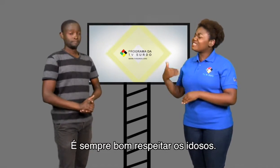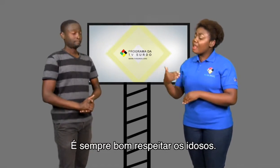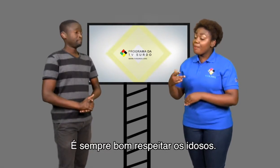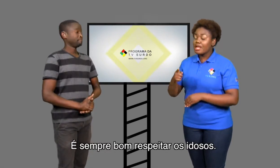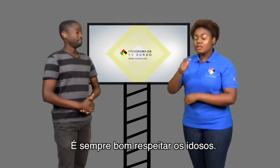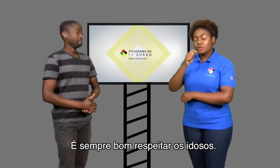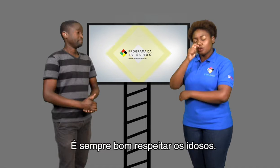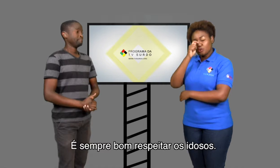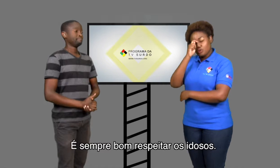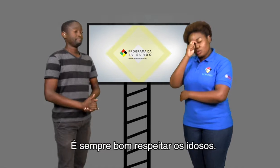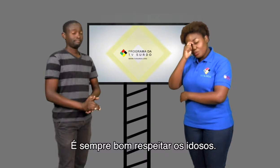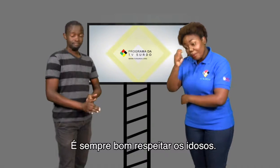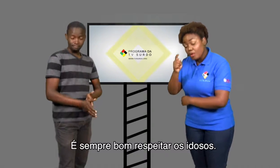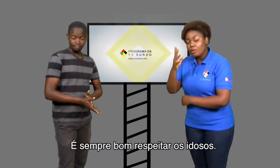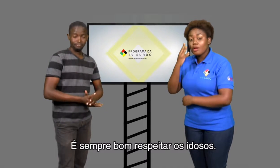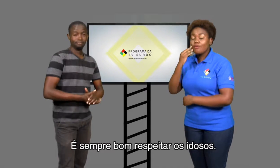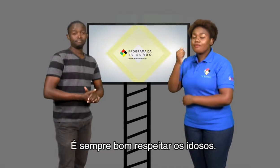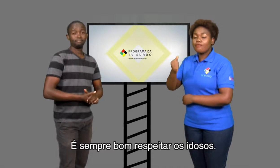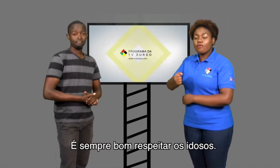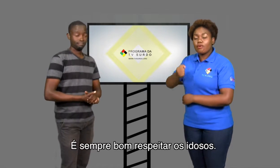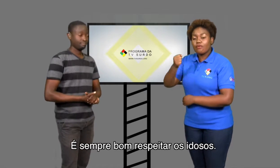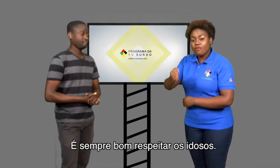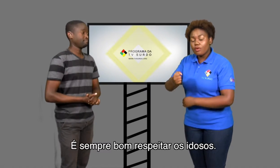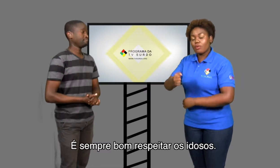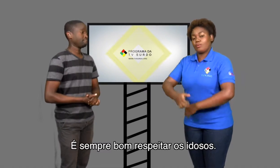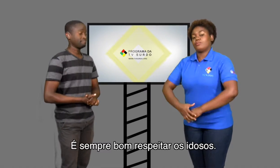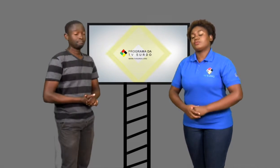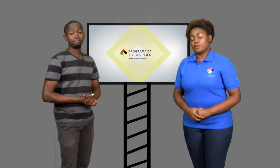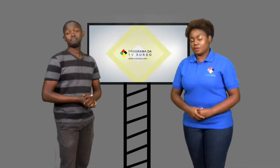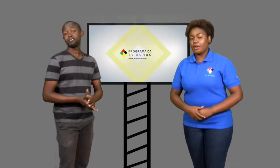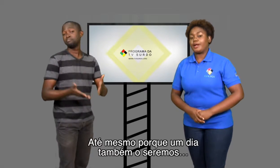É sempre bom respeitar os idosos.